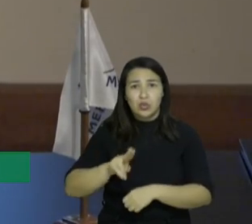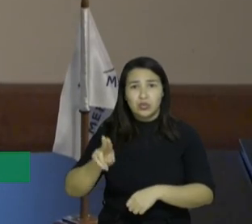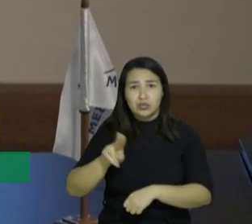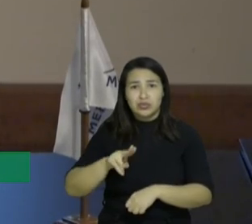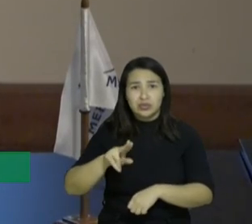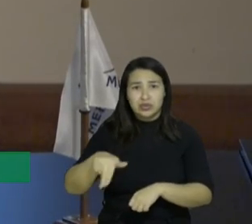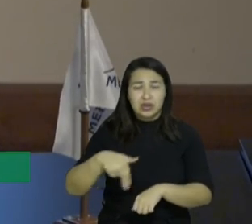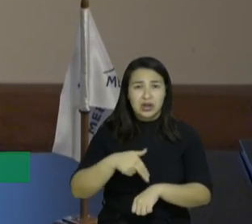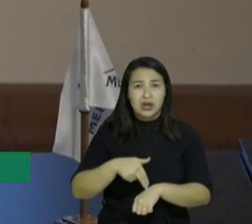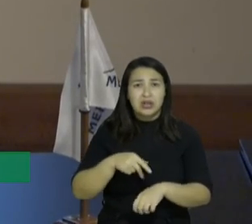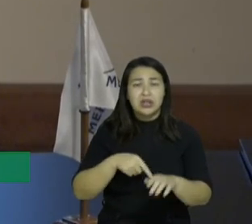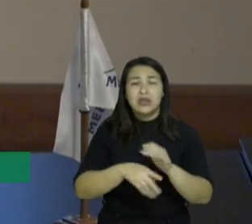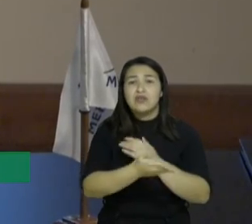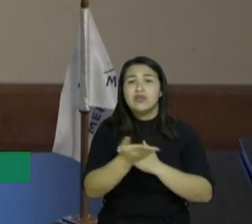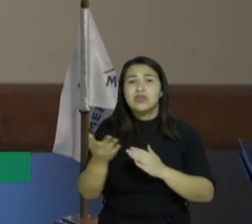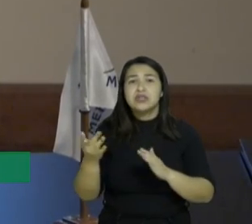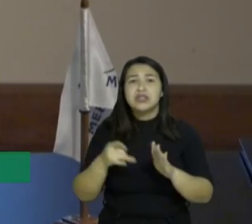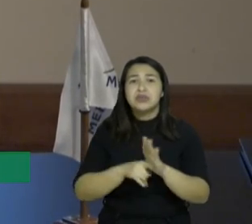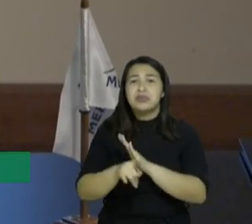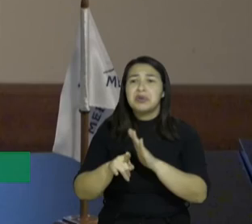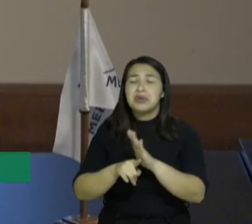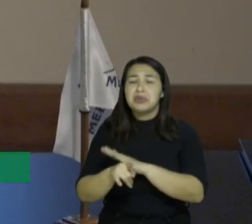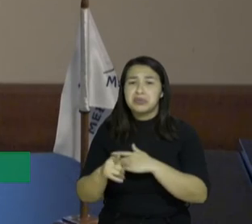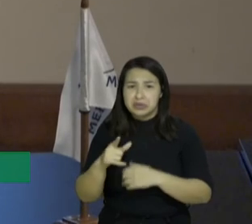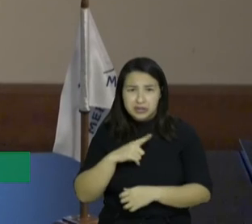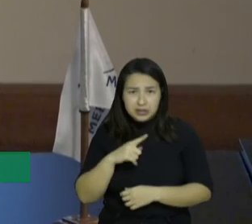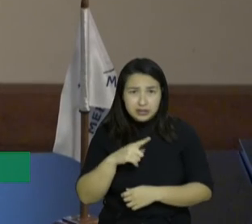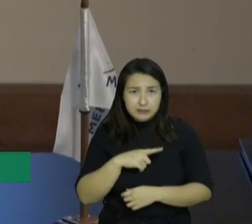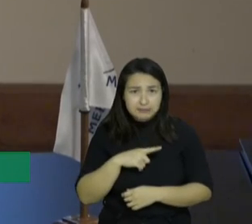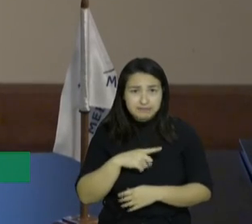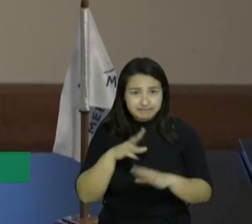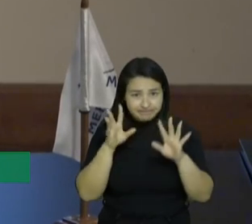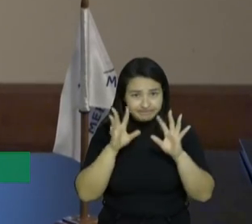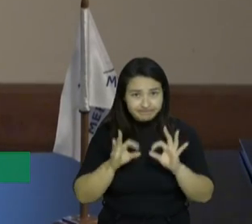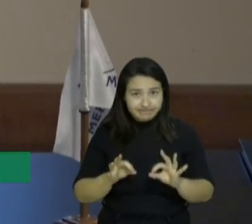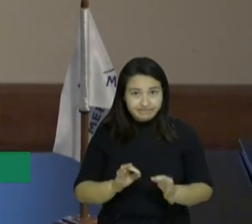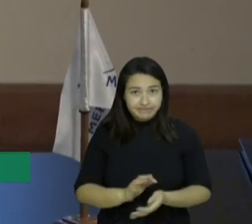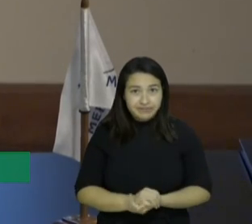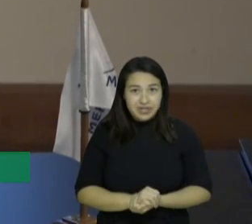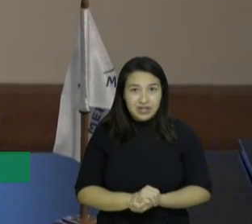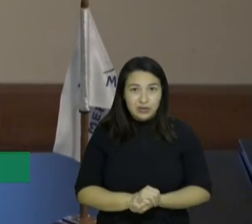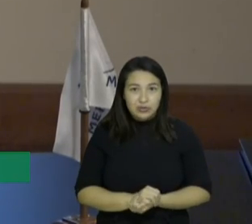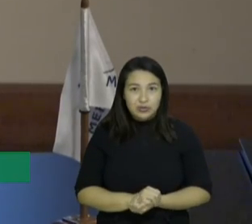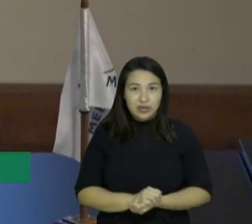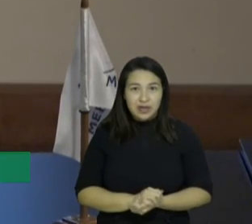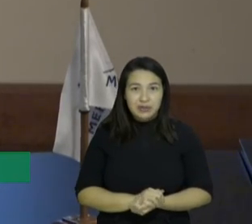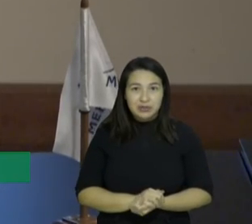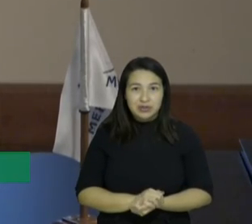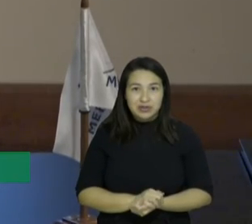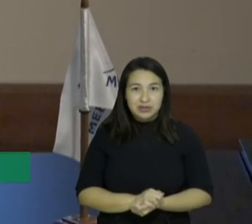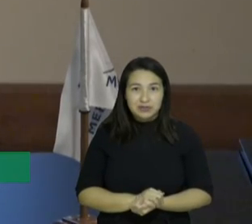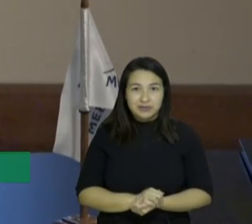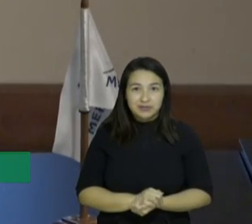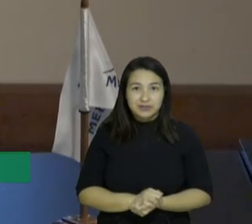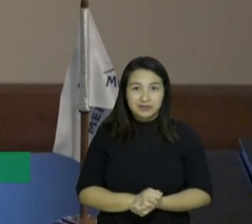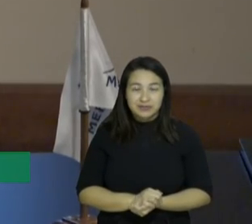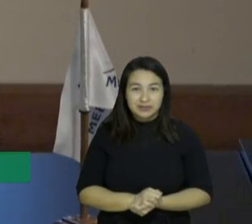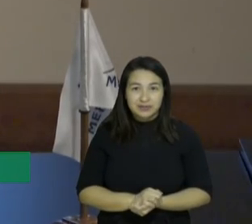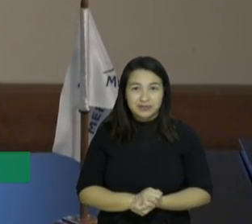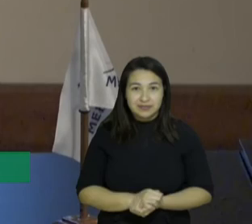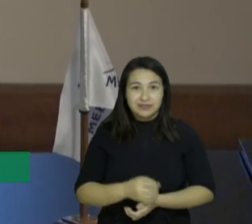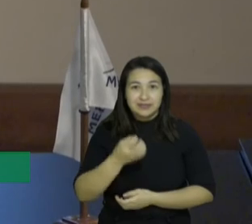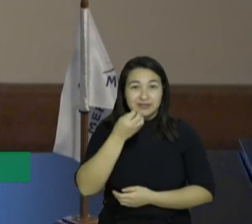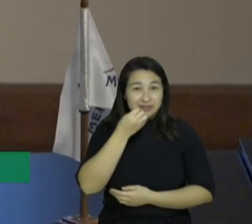algumas questões se fosse o caso eh de fato eu acho que nós tivemos assim uma uma